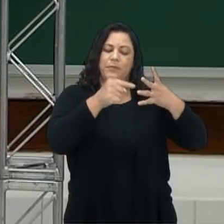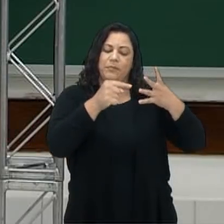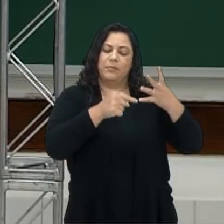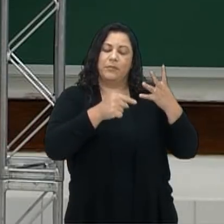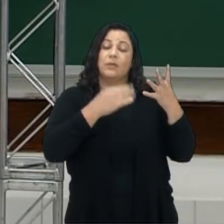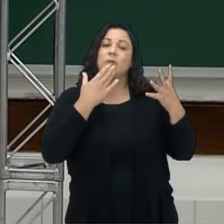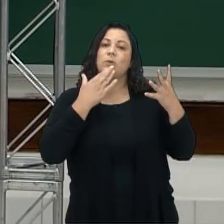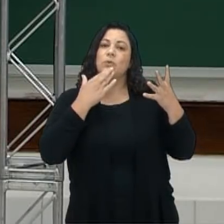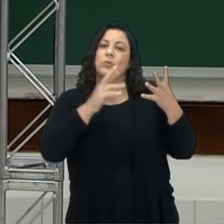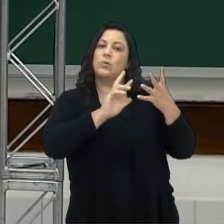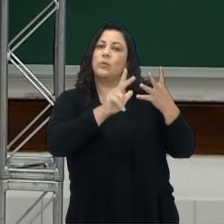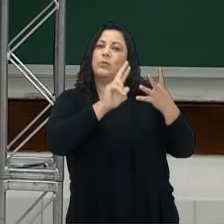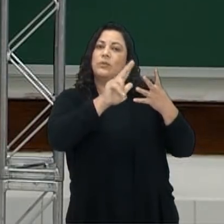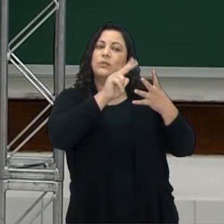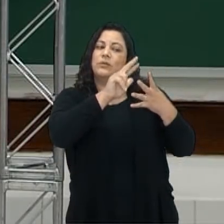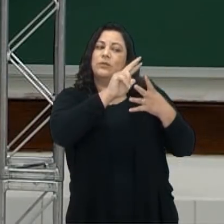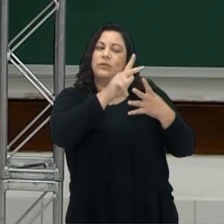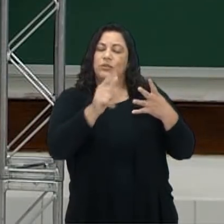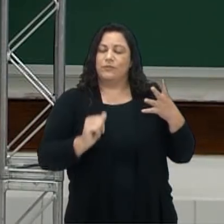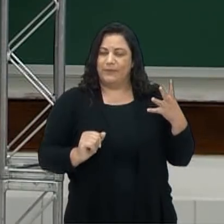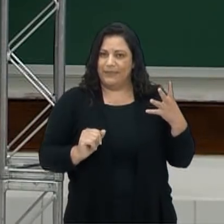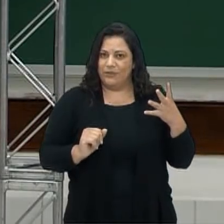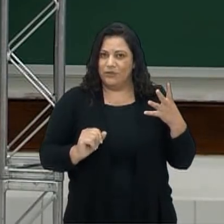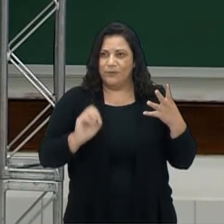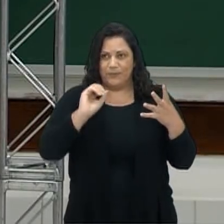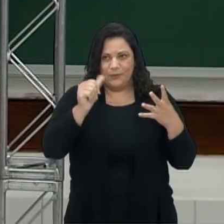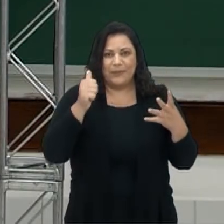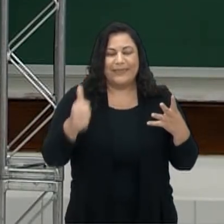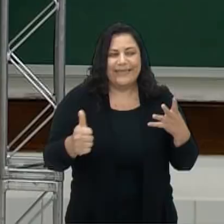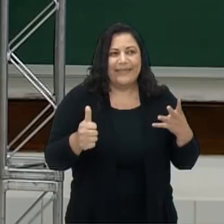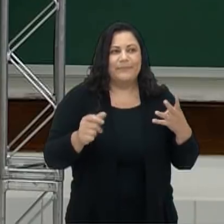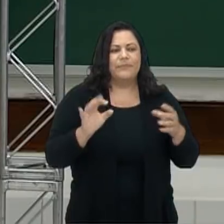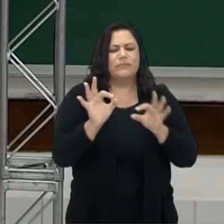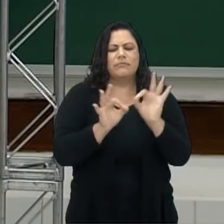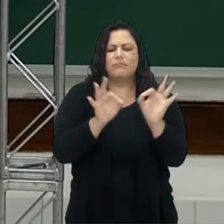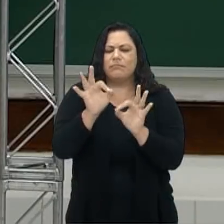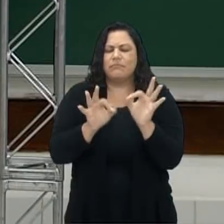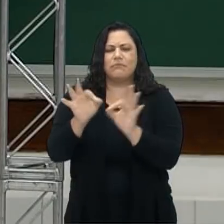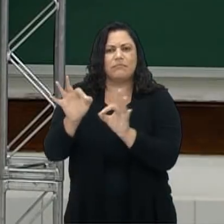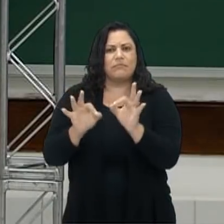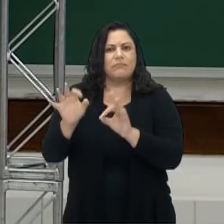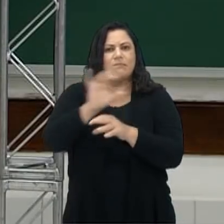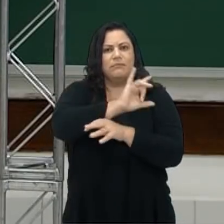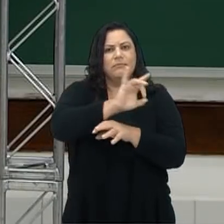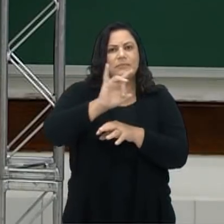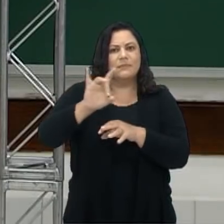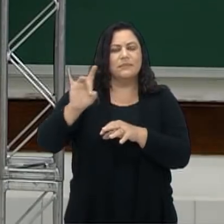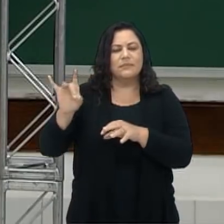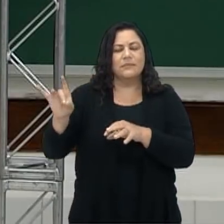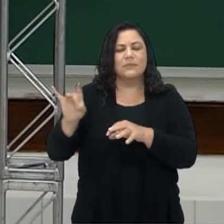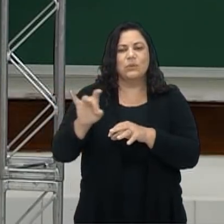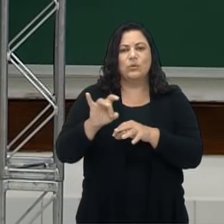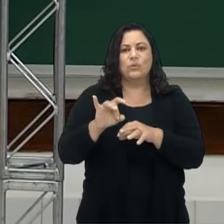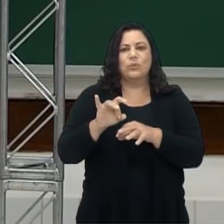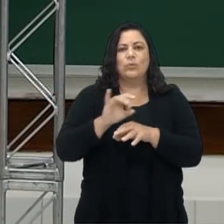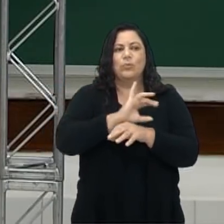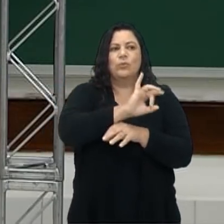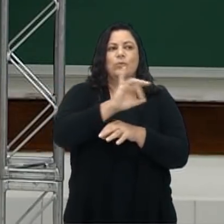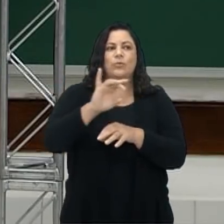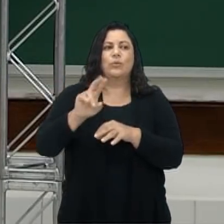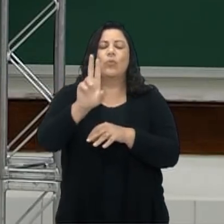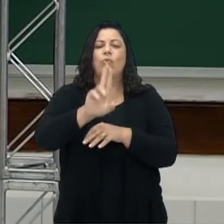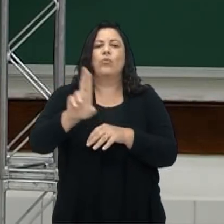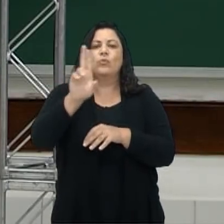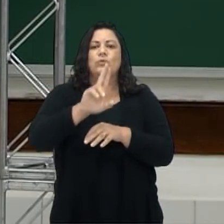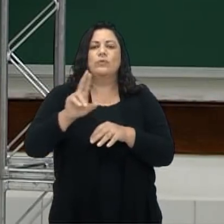Então, essa é a ideia, tá? Construir cada um dos setores aqui usando